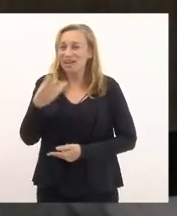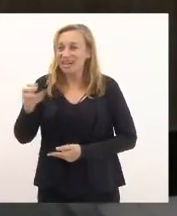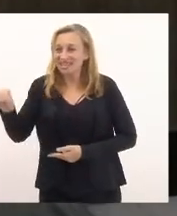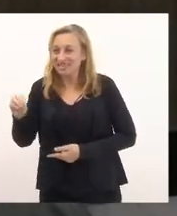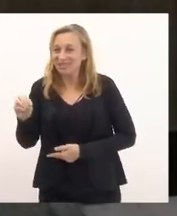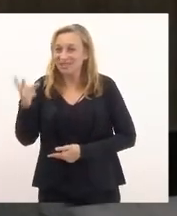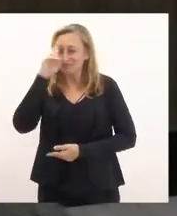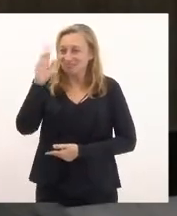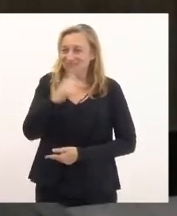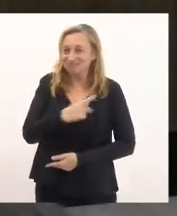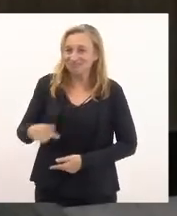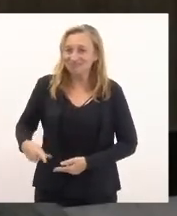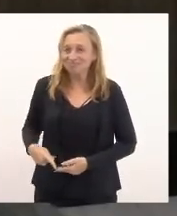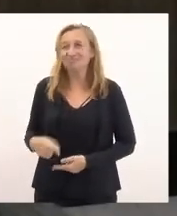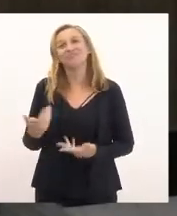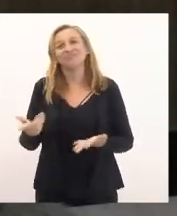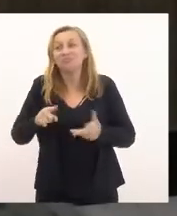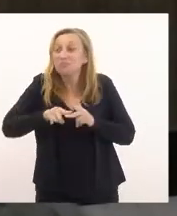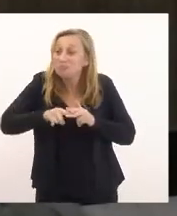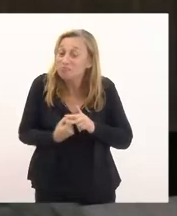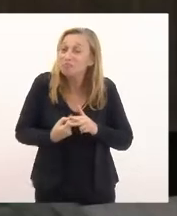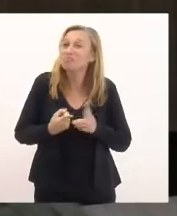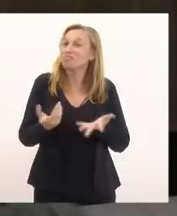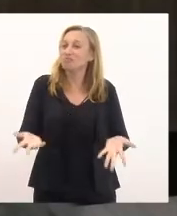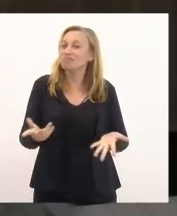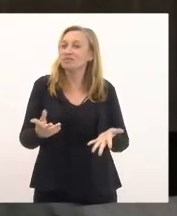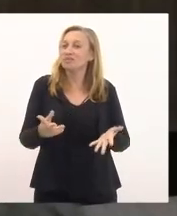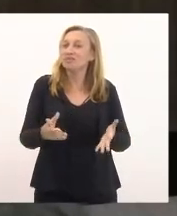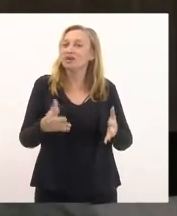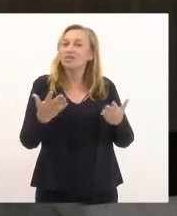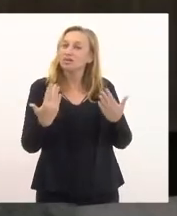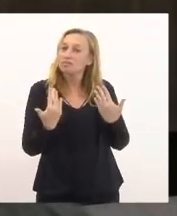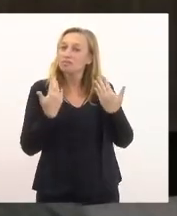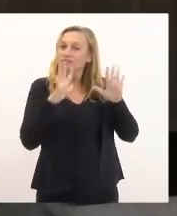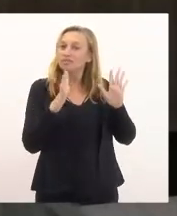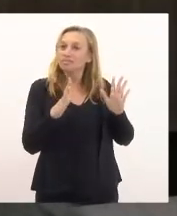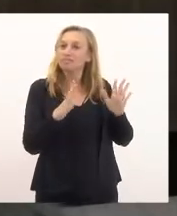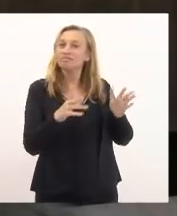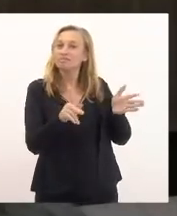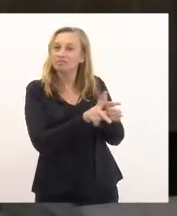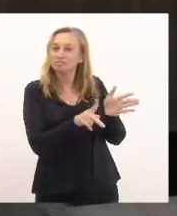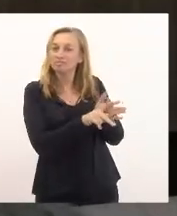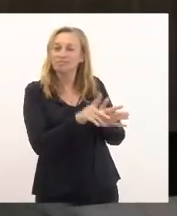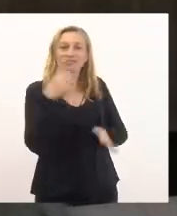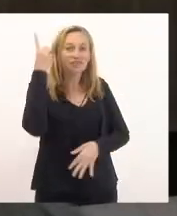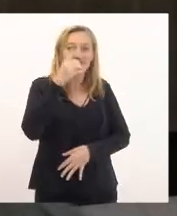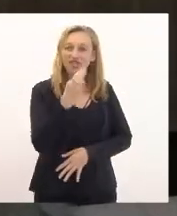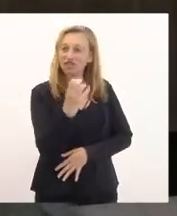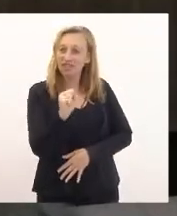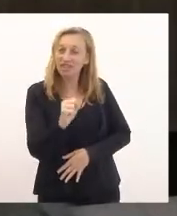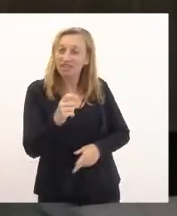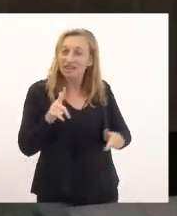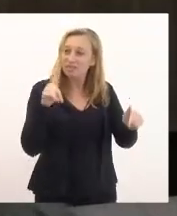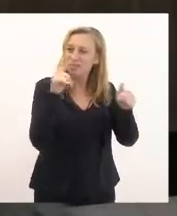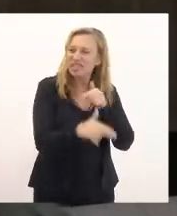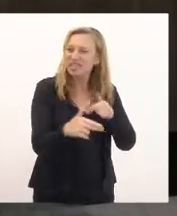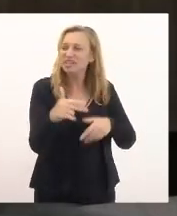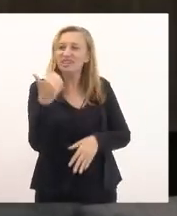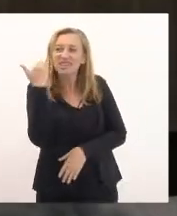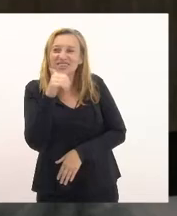essas aberrações, senhor presidente, serão corrigidas pelo brilhante projeto do deputado Charles Batista, impedindo a pouca